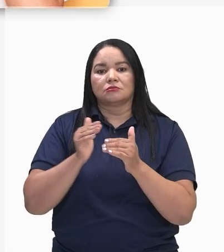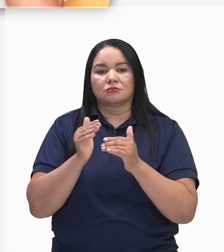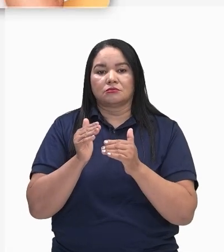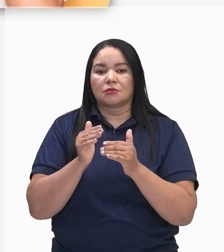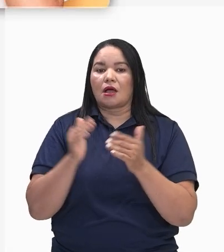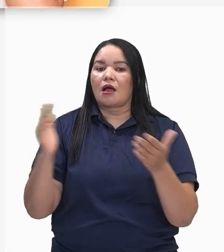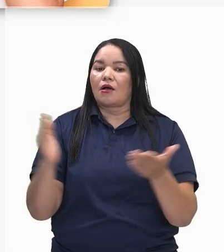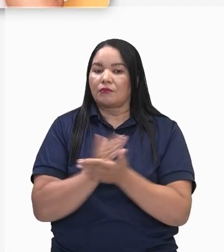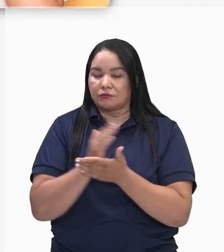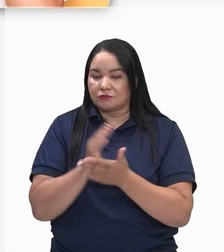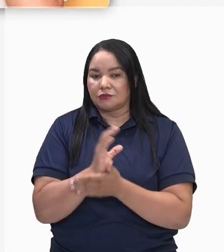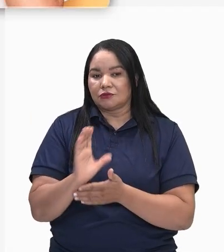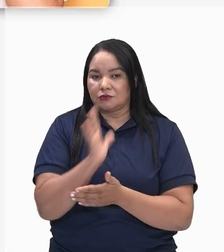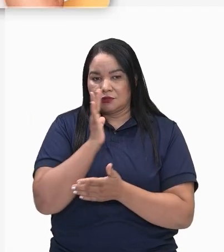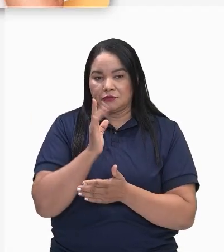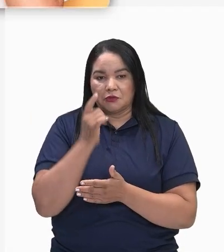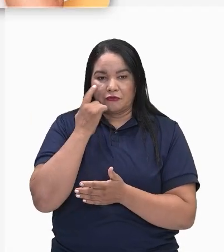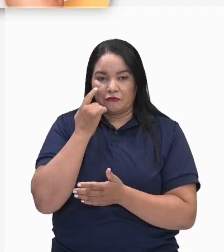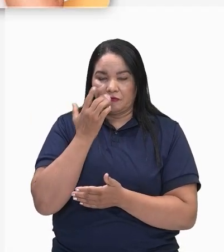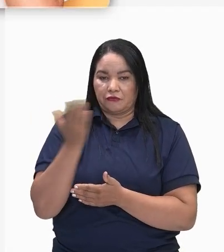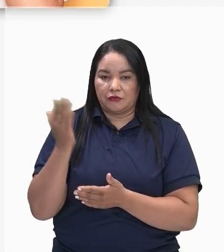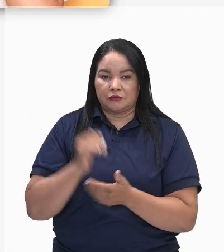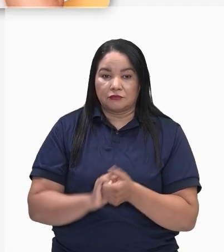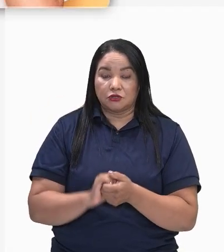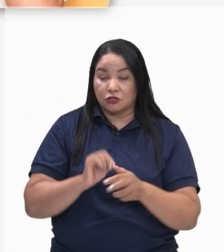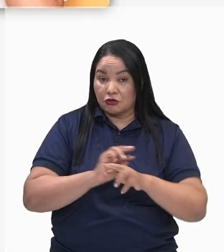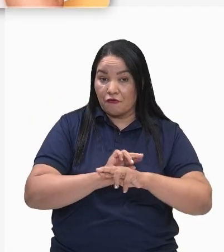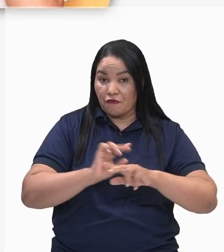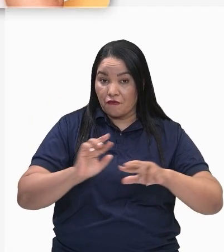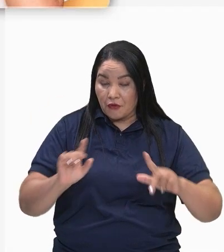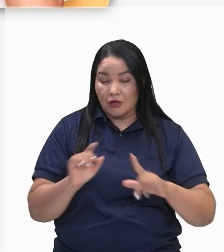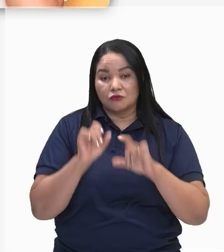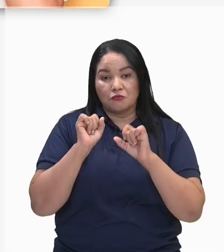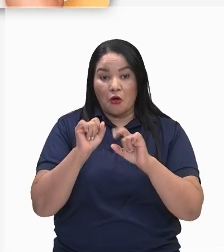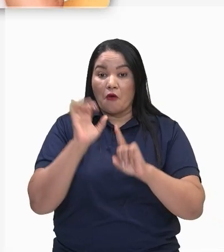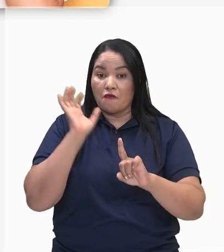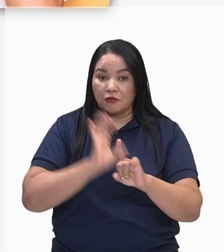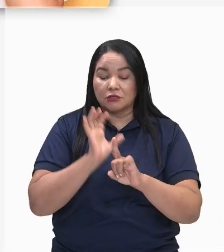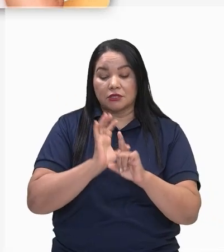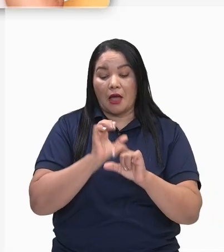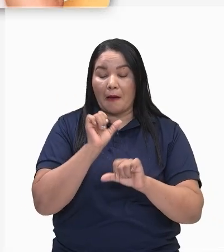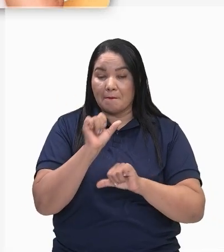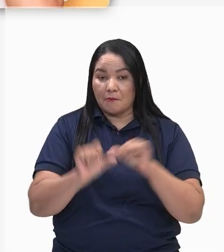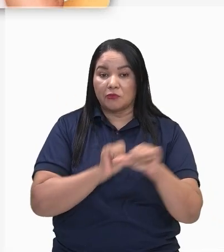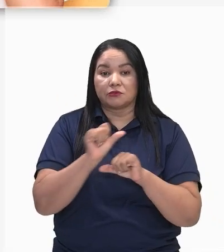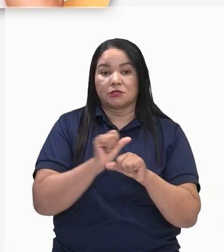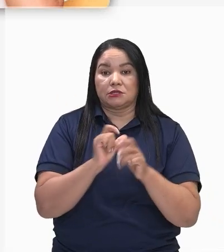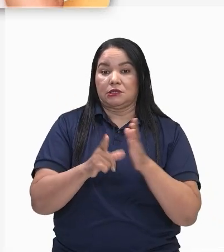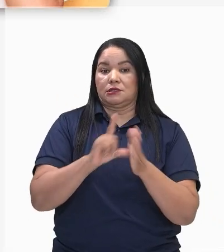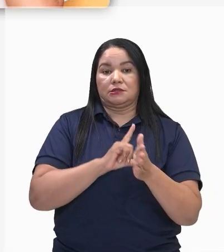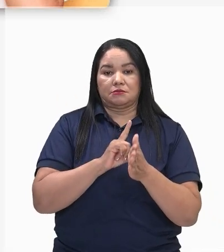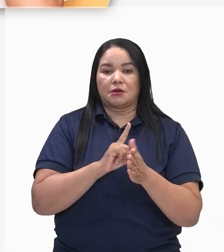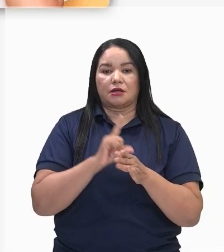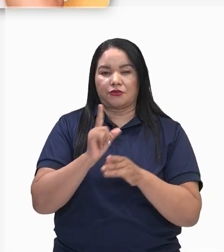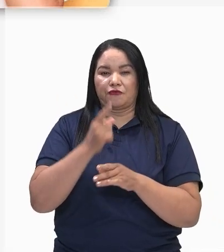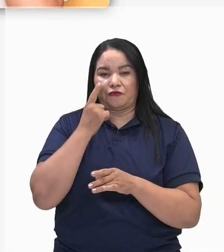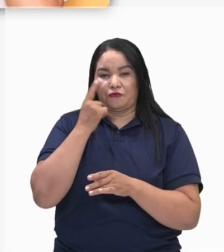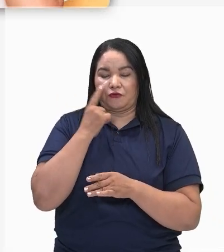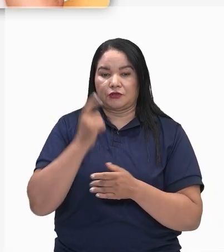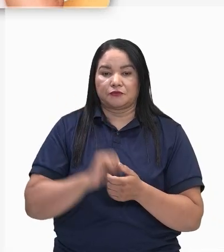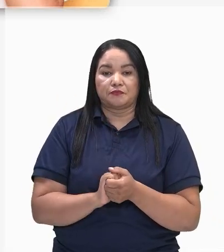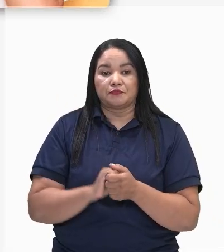alguns fatores, tá? São diversos fatores que influenciam essa mudança, né, na faixa etária, que vão desde